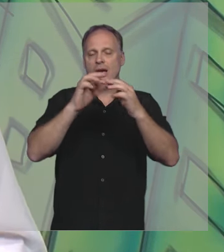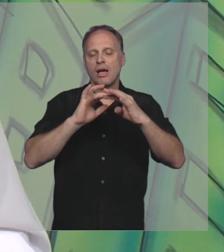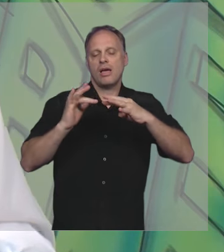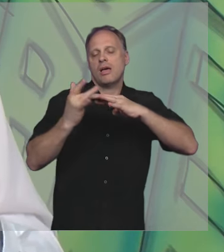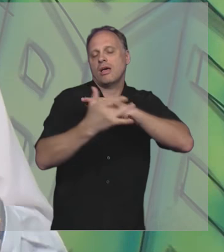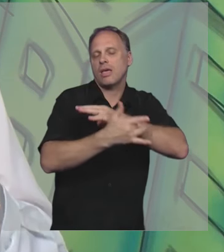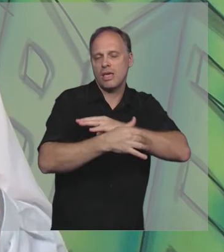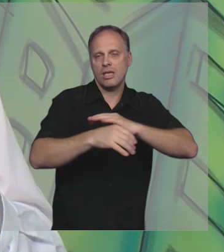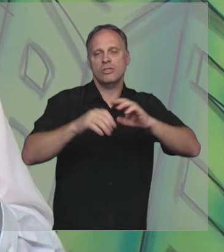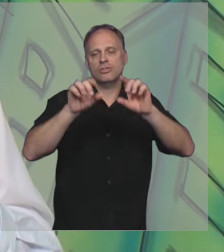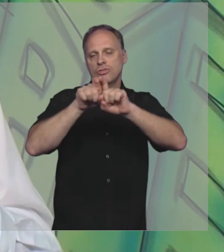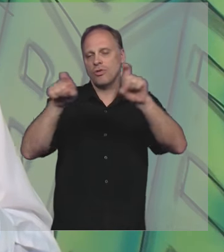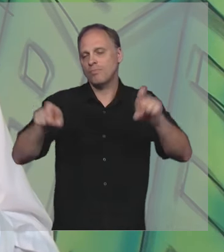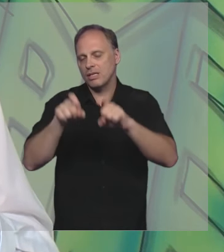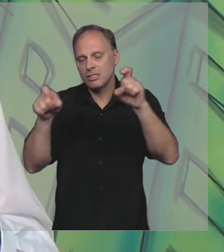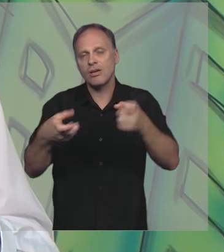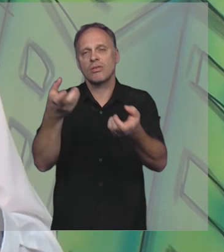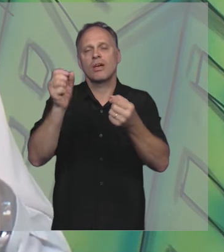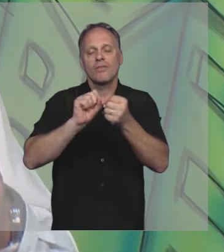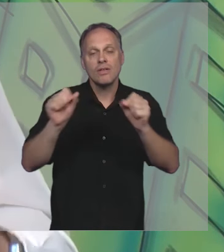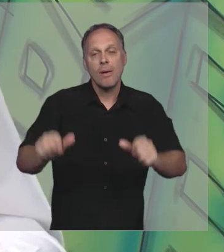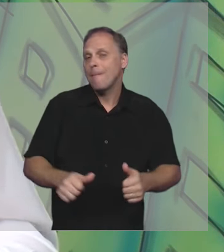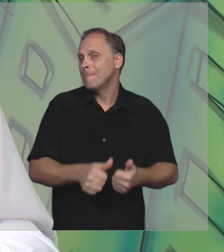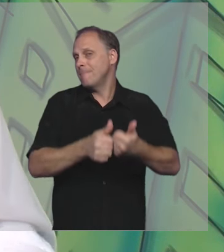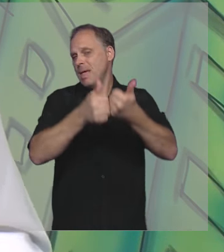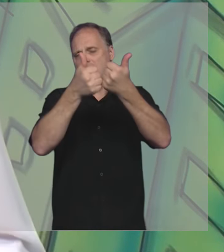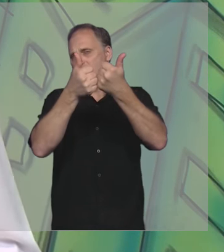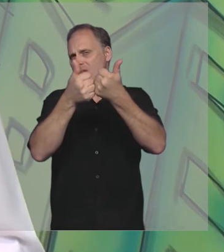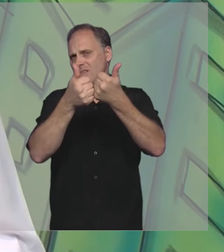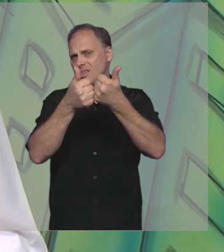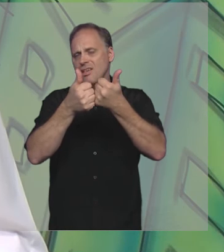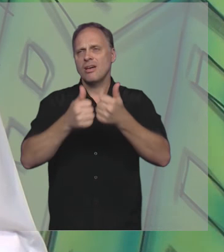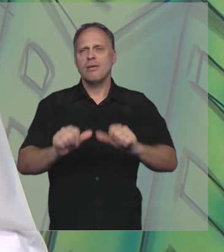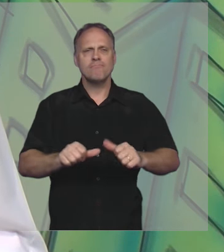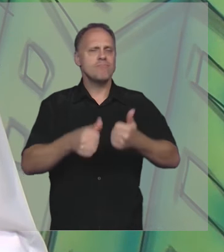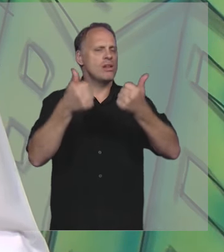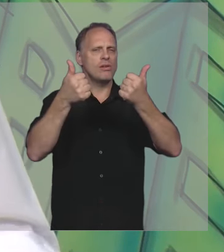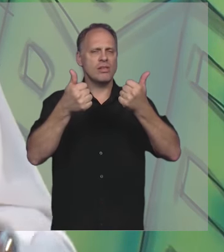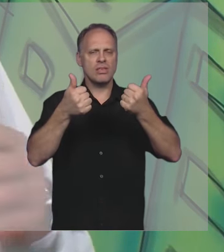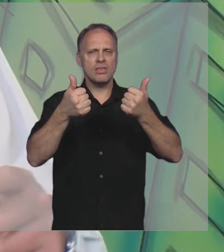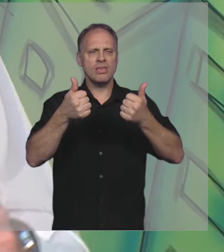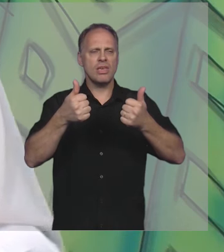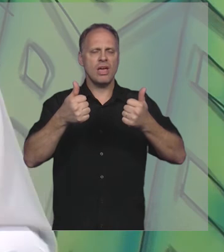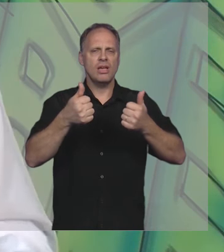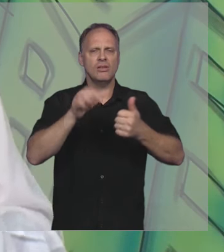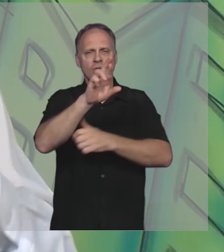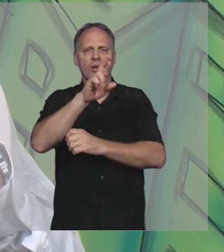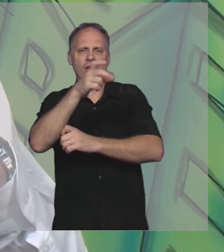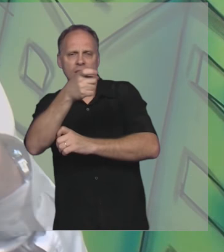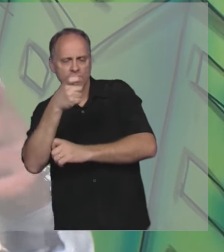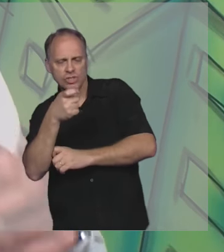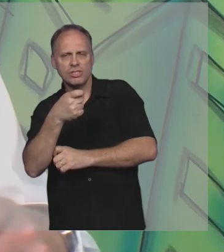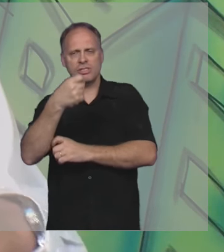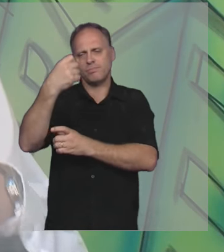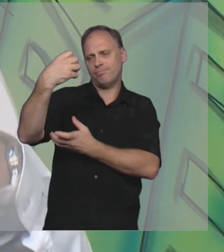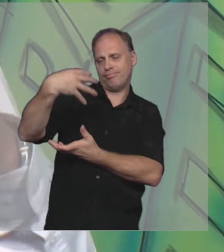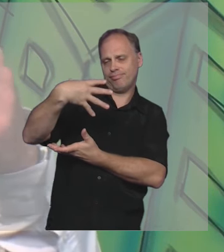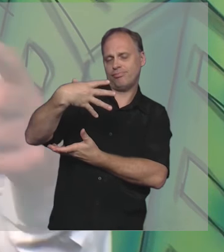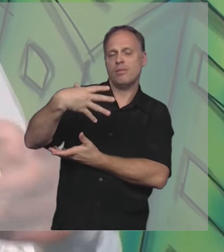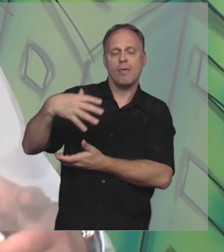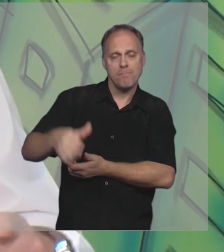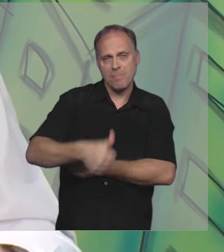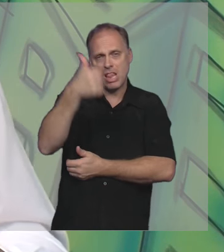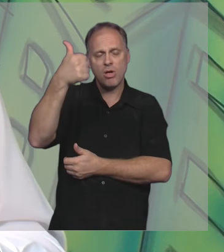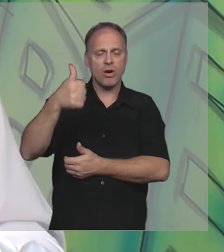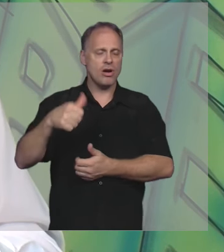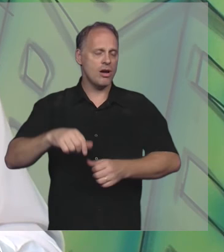minha rede, eu quero fazer um sistema de melhorias no aparelho de raio-x para ele se tornar um aparelho mais moderno,